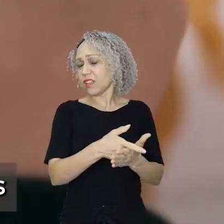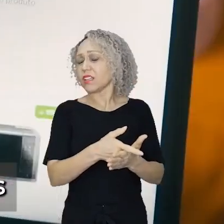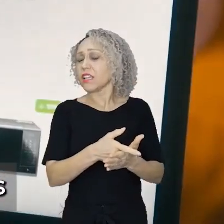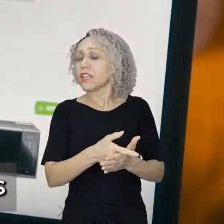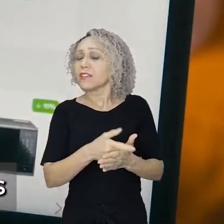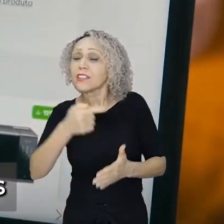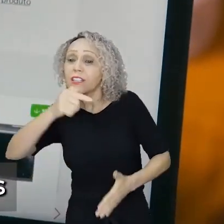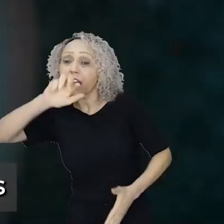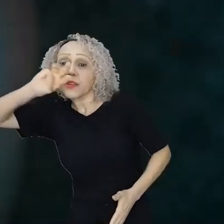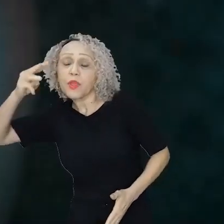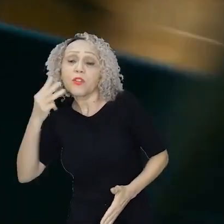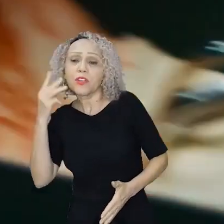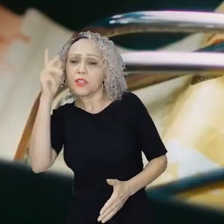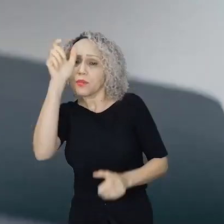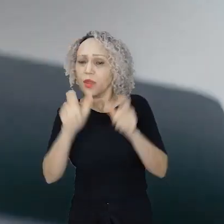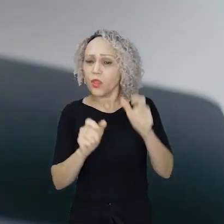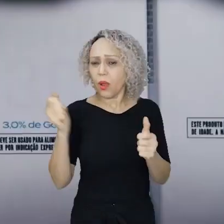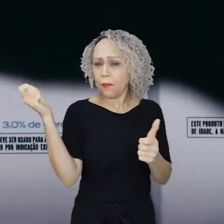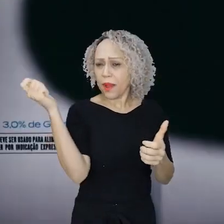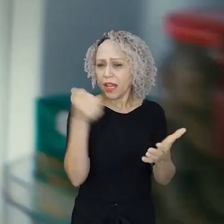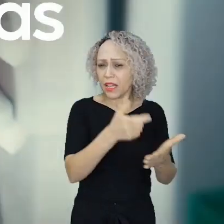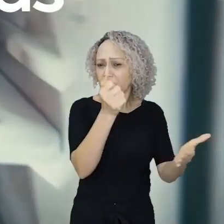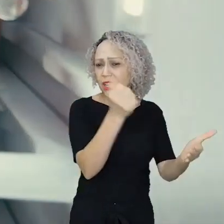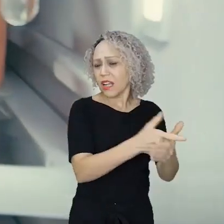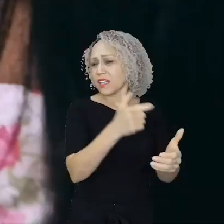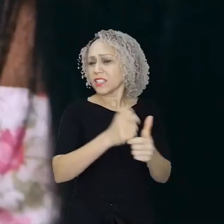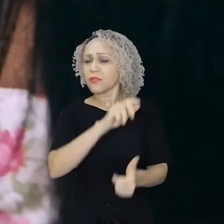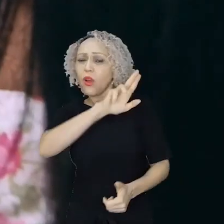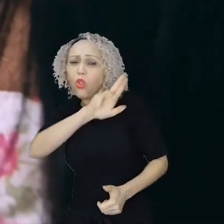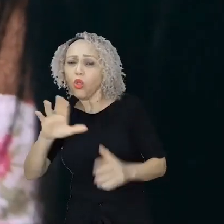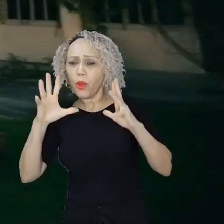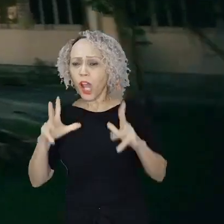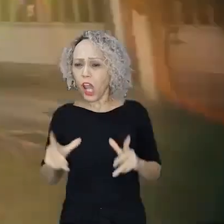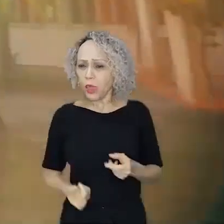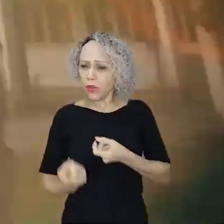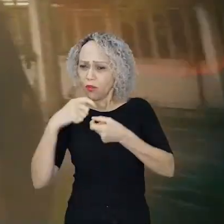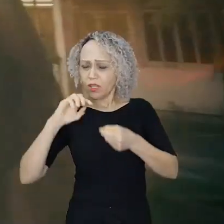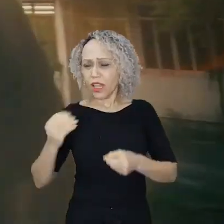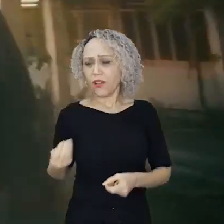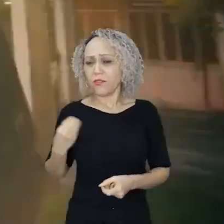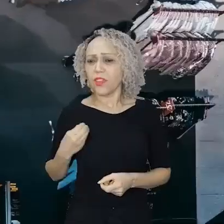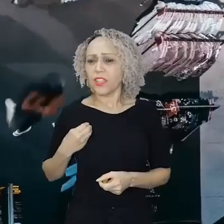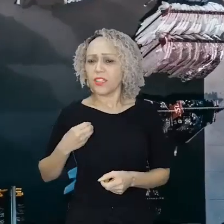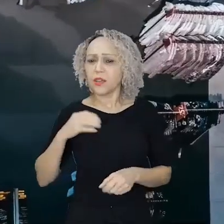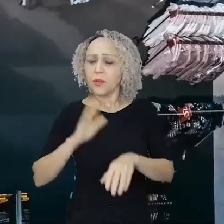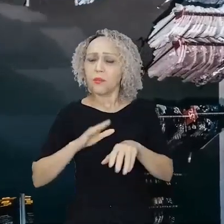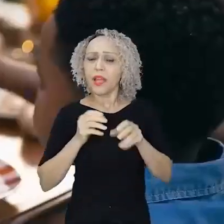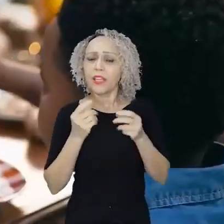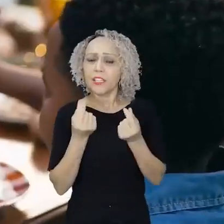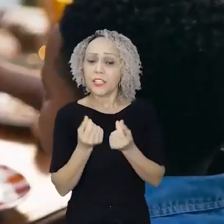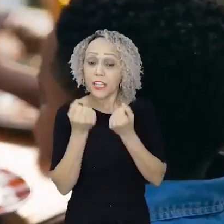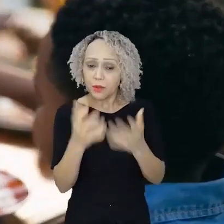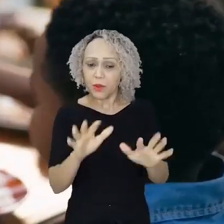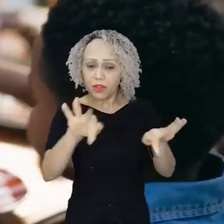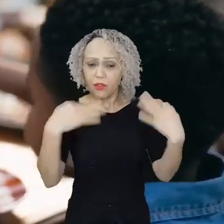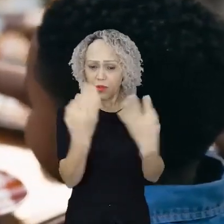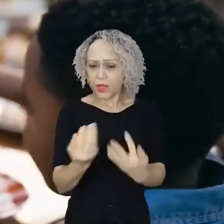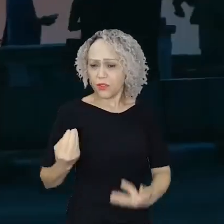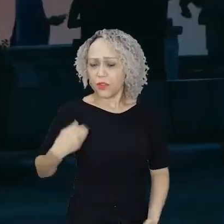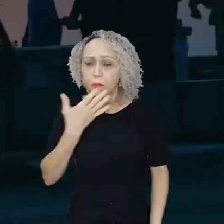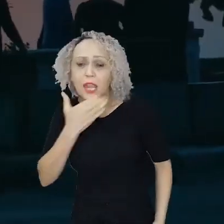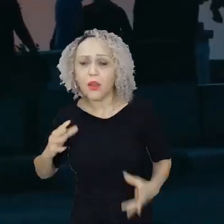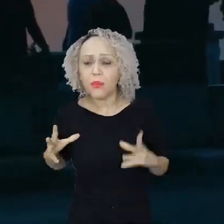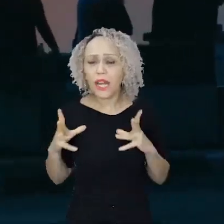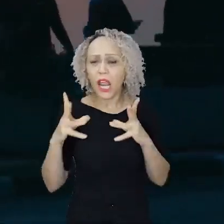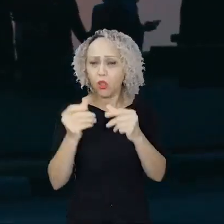pessoas ganharam facilidades para pagar as dívidas, limpar o nome e recomeçar suas vidas. É mais dinheiro nas mãos das famílias e